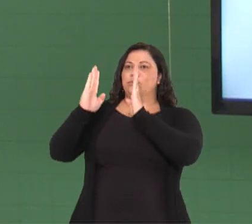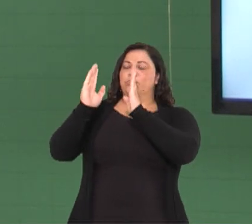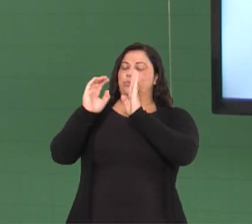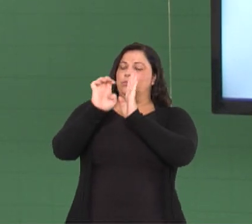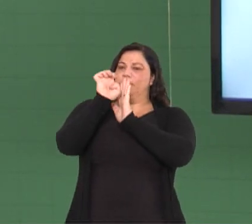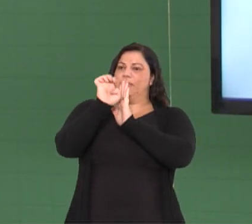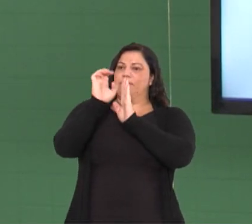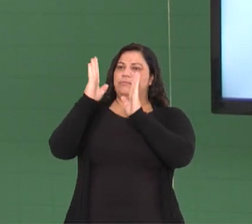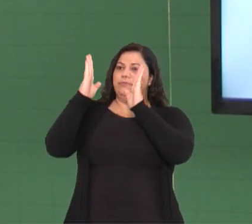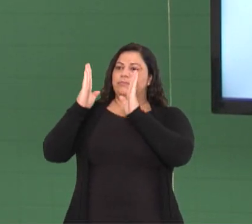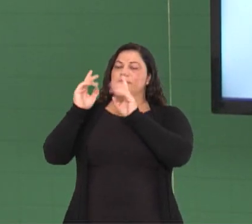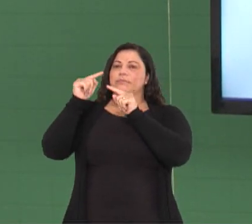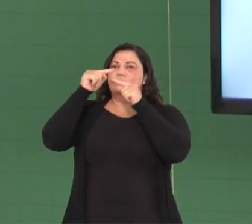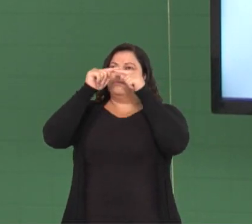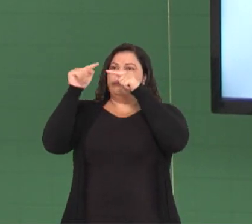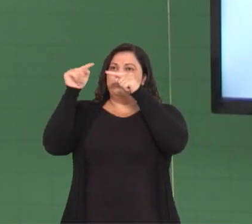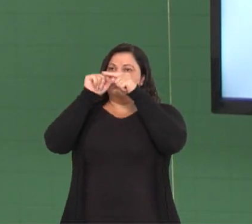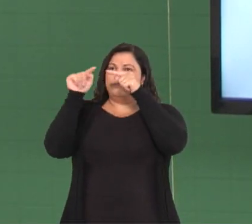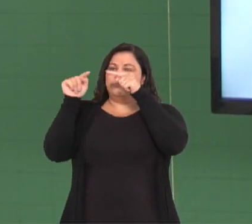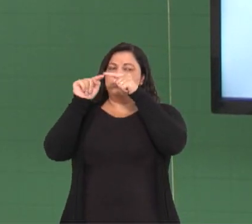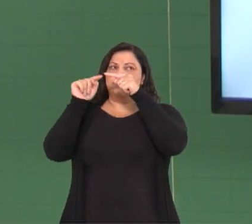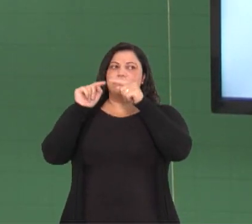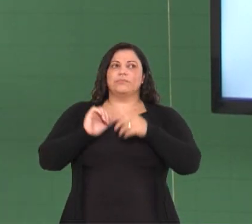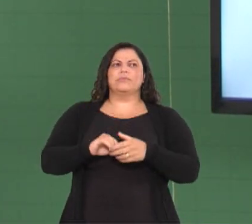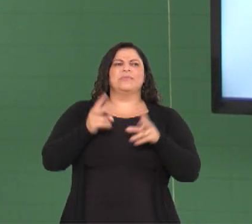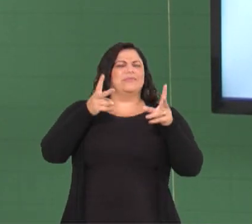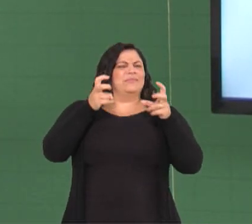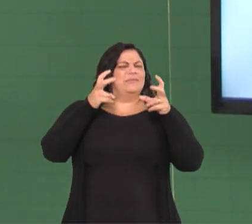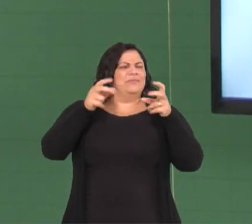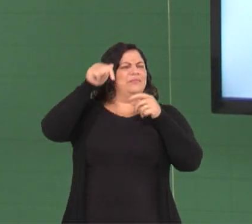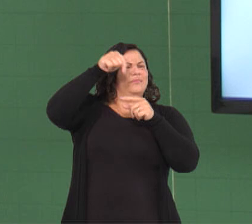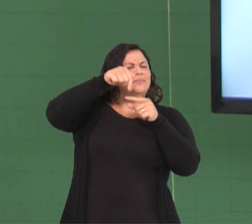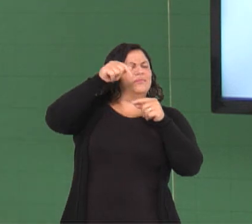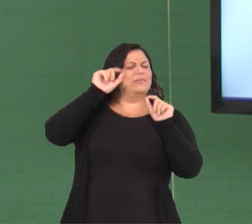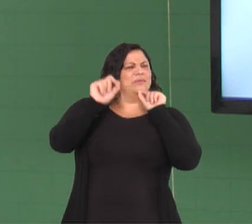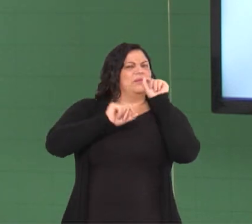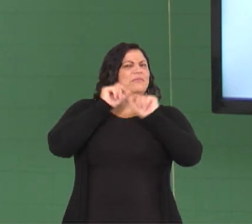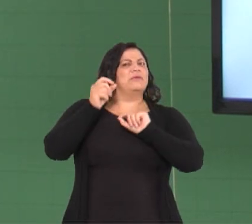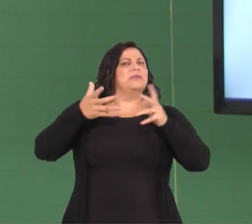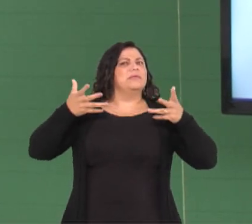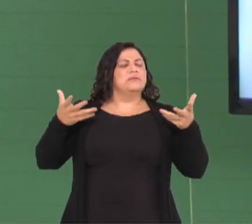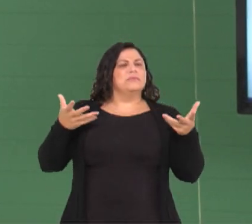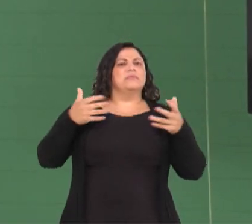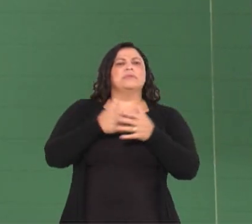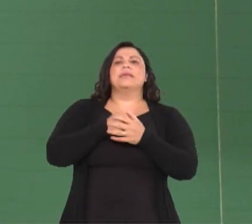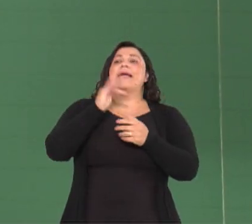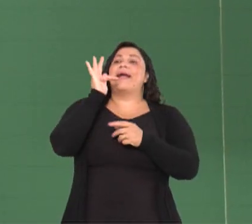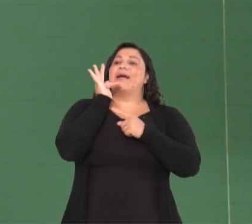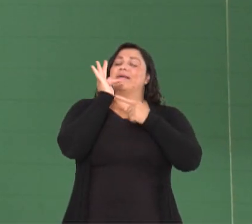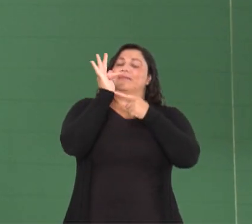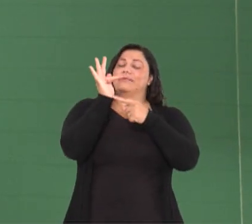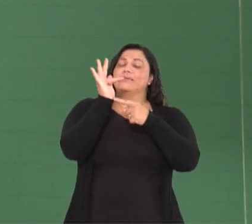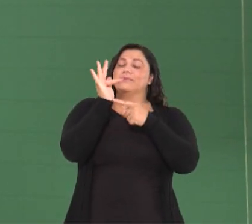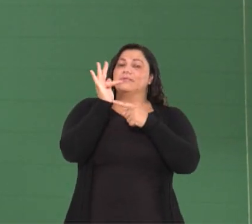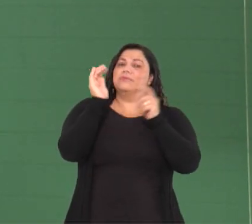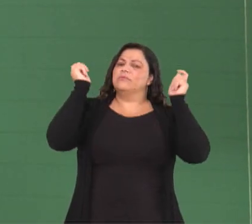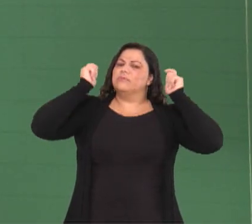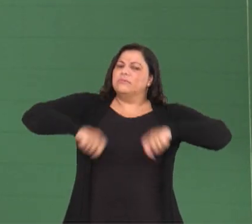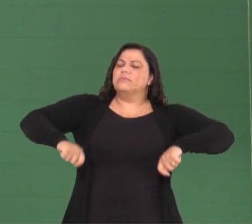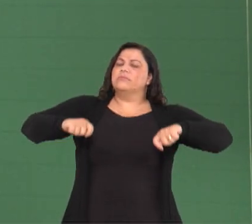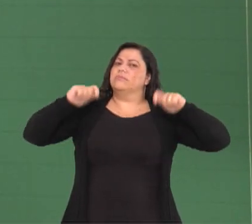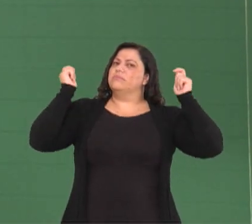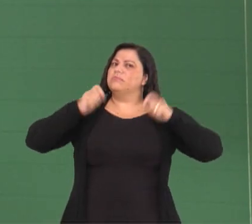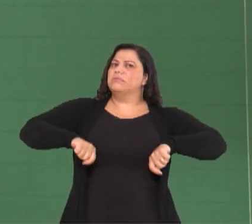Então, perceba que esse fator faz com que a força possa ter um